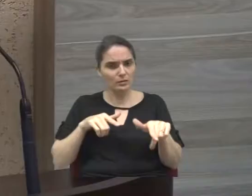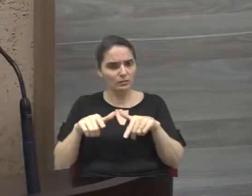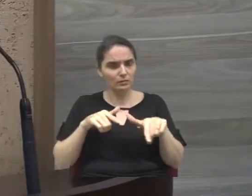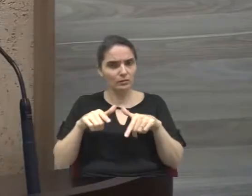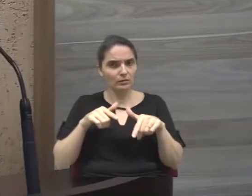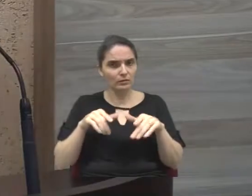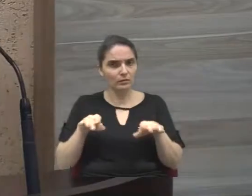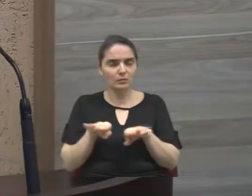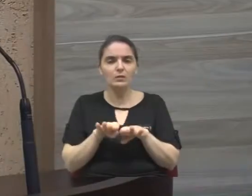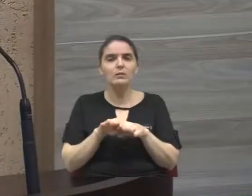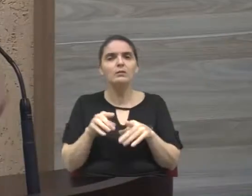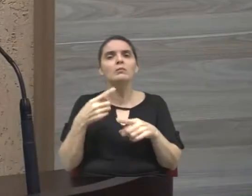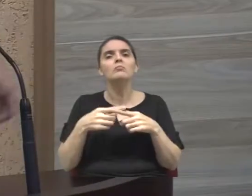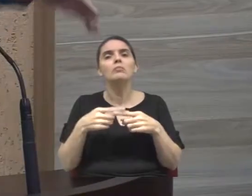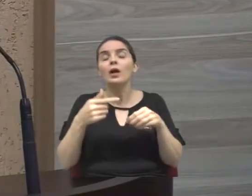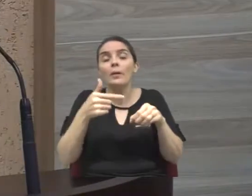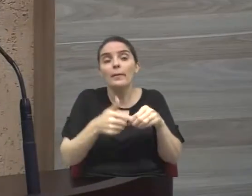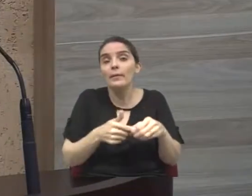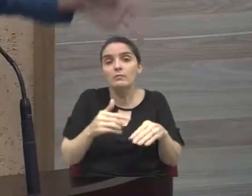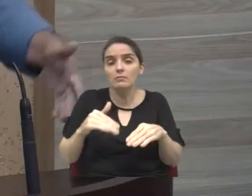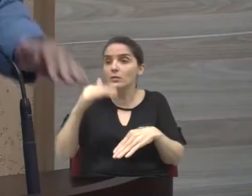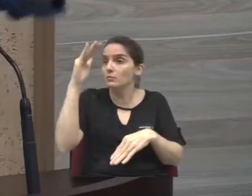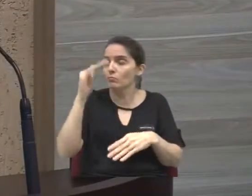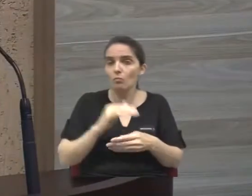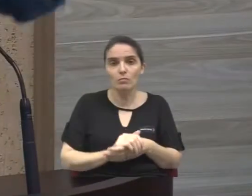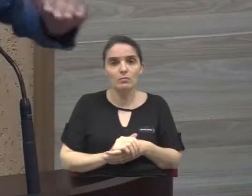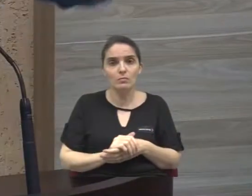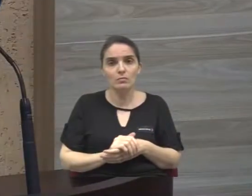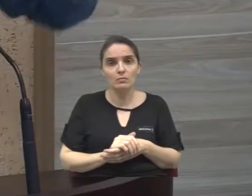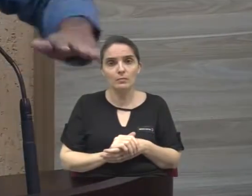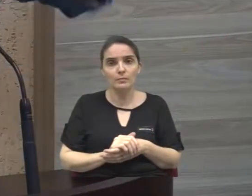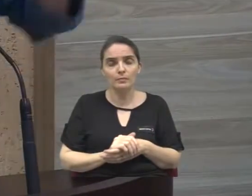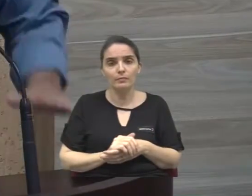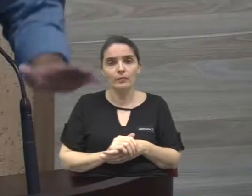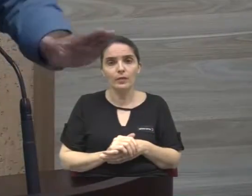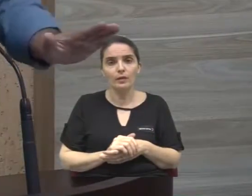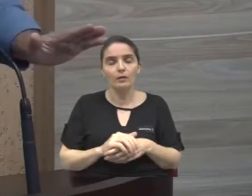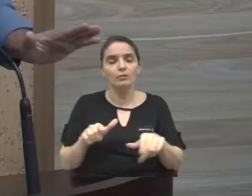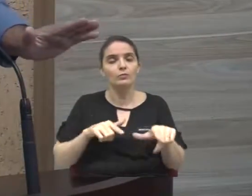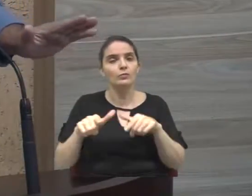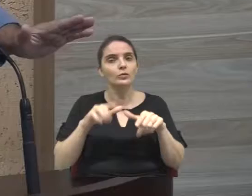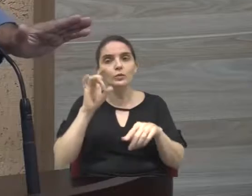põe a gasolina que só, porque ele também usa. Na hora do trabalhador, é só o IPCA.